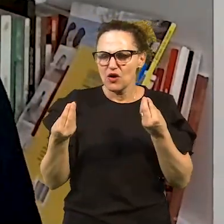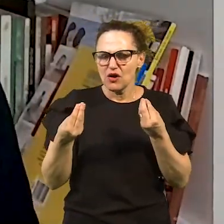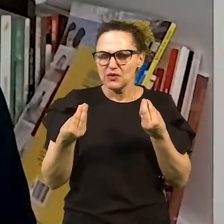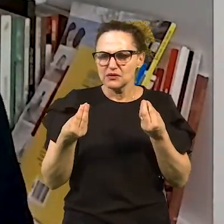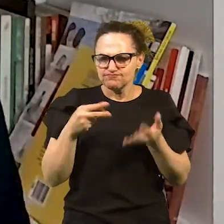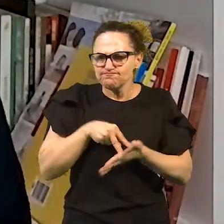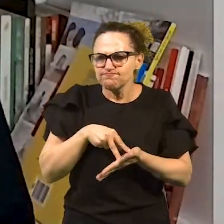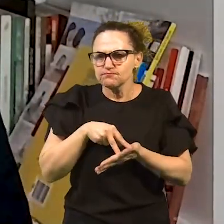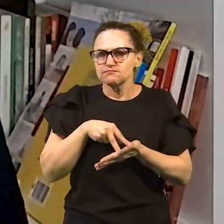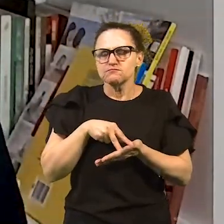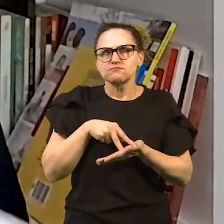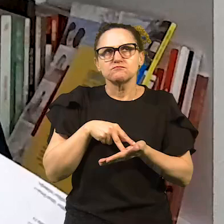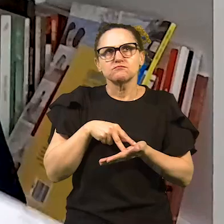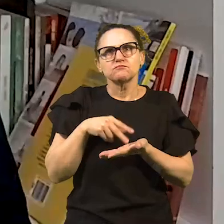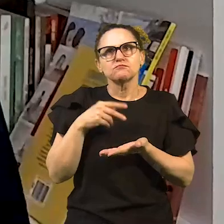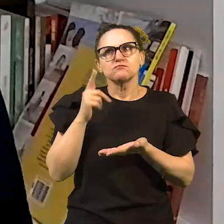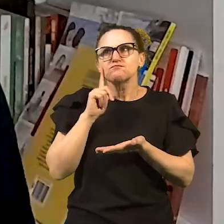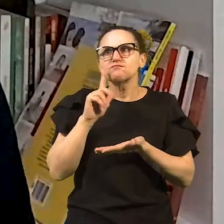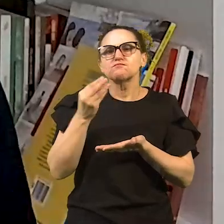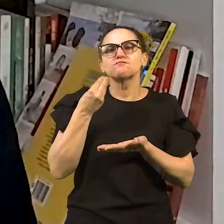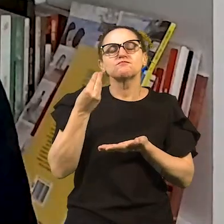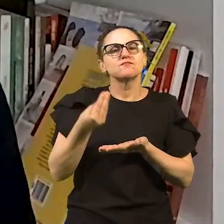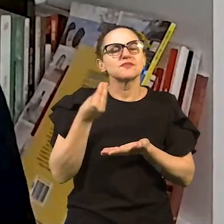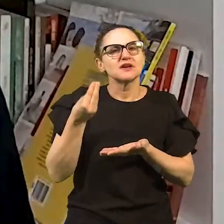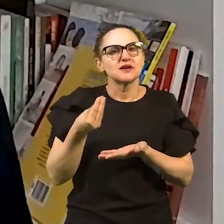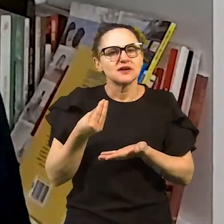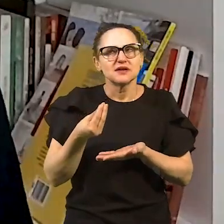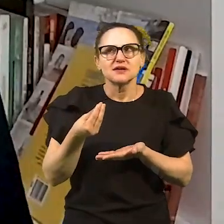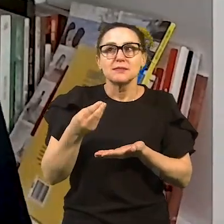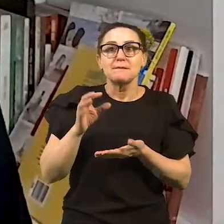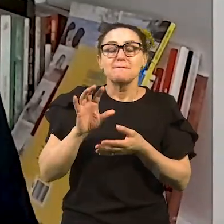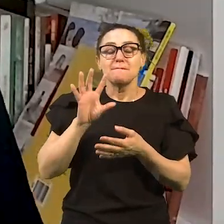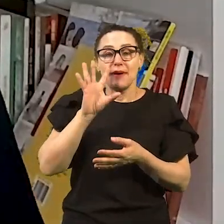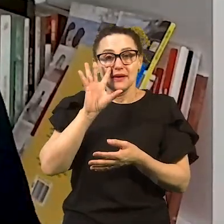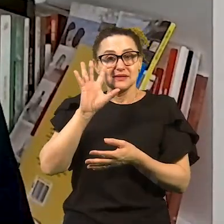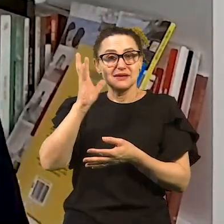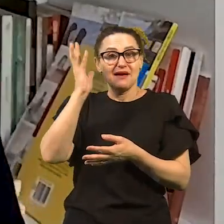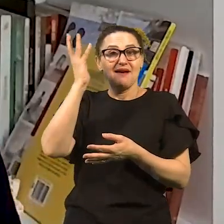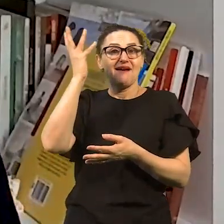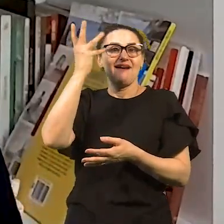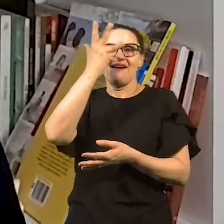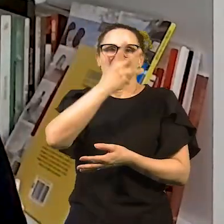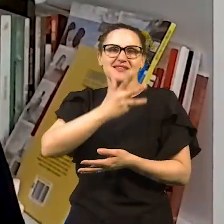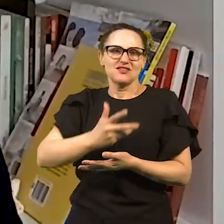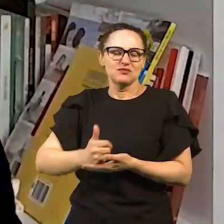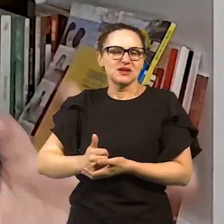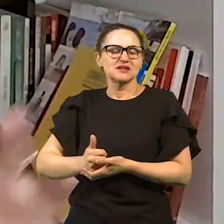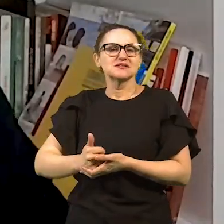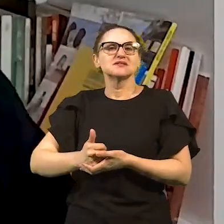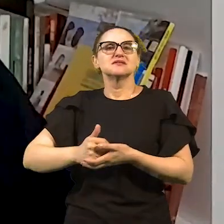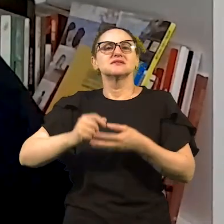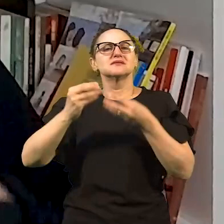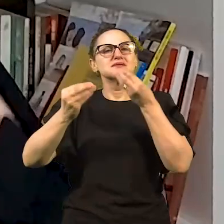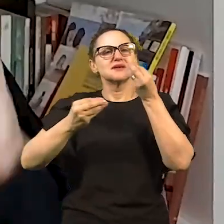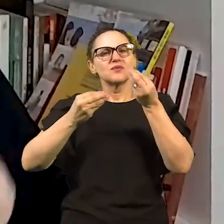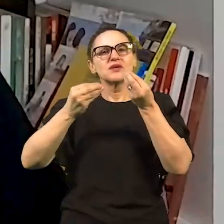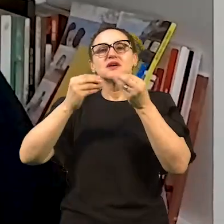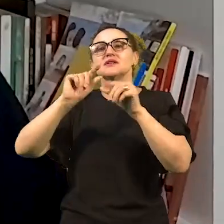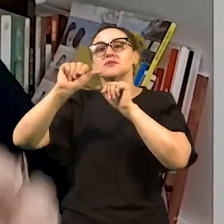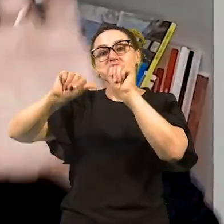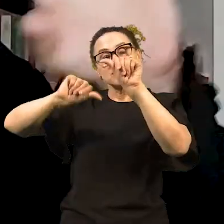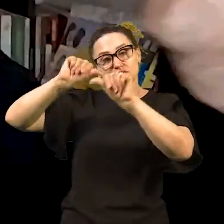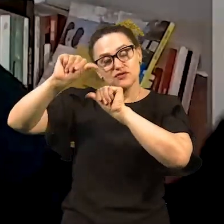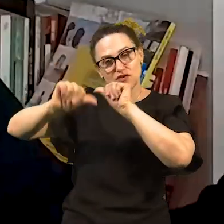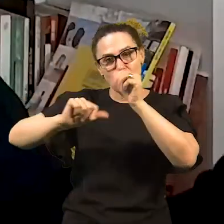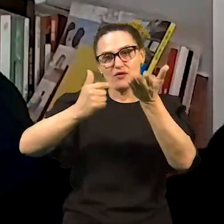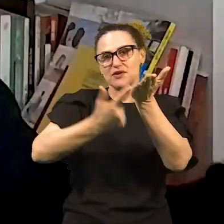E desse estranhamento vem exatamente essa admiração, que vai resultar mais tarde, como eu falei, nos sertões. E aqui então a gente tem um